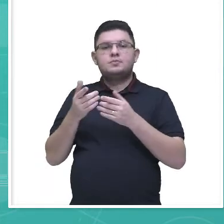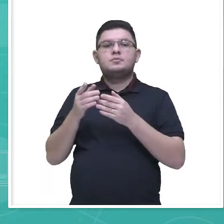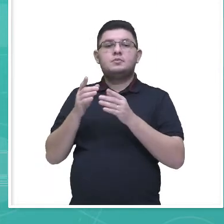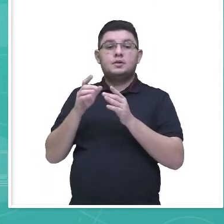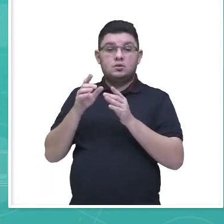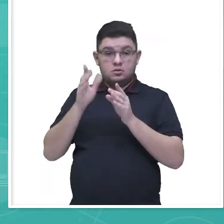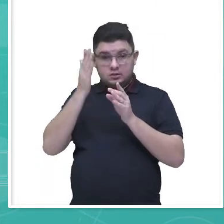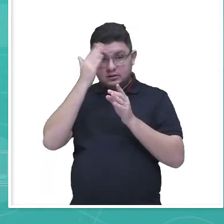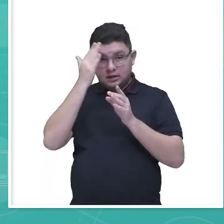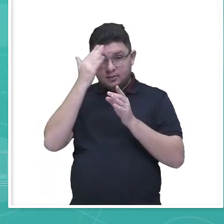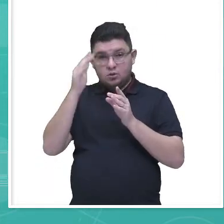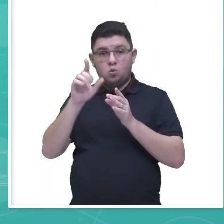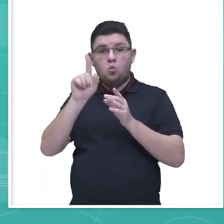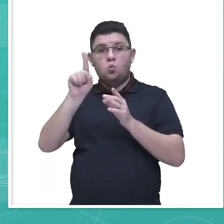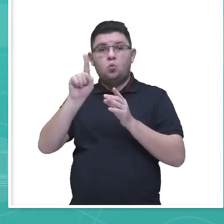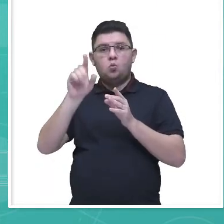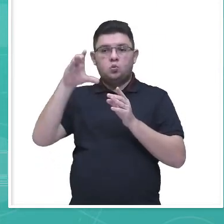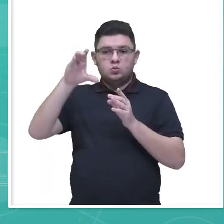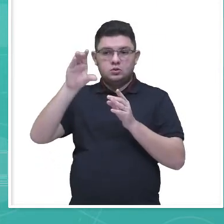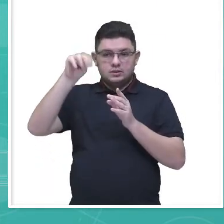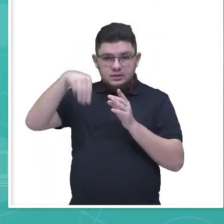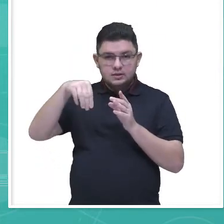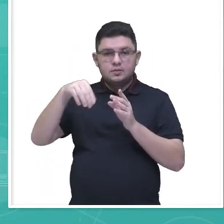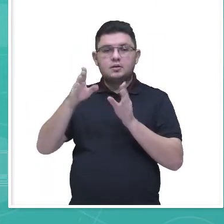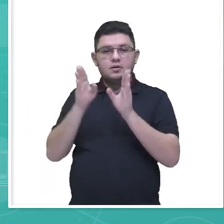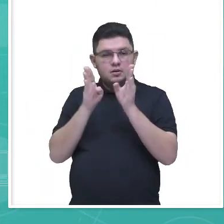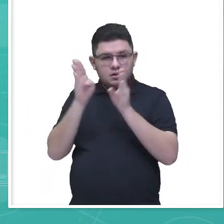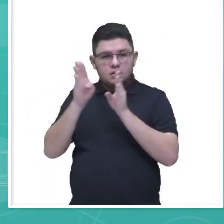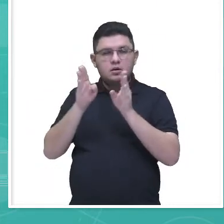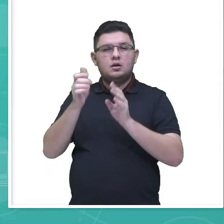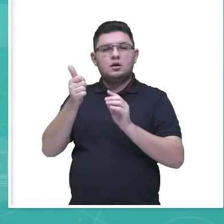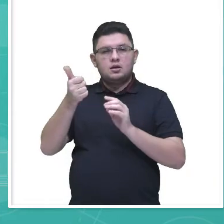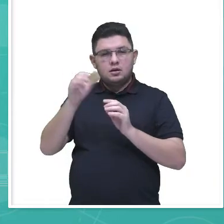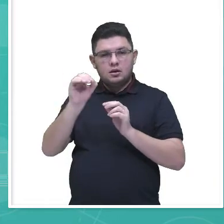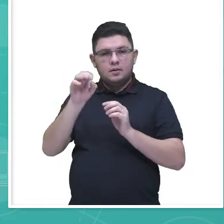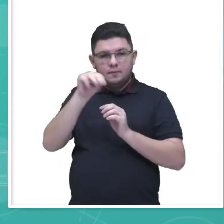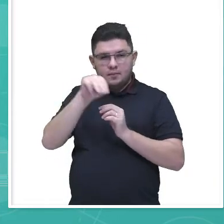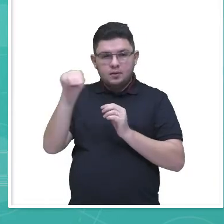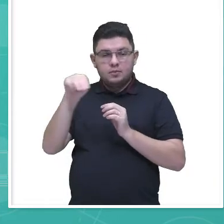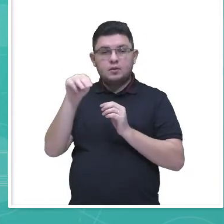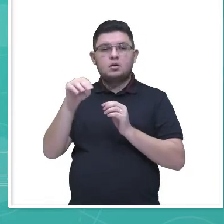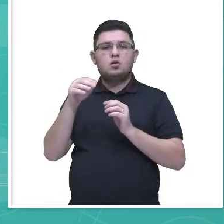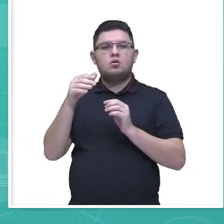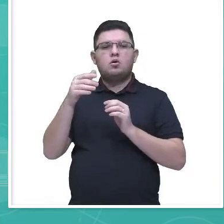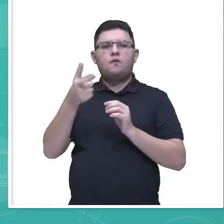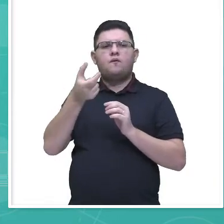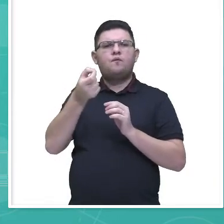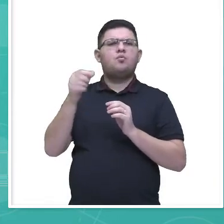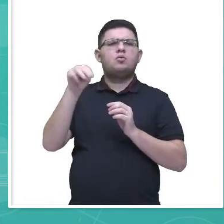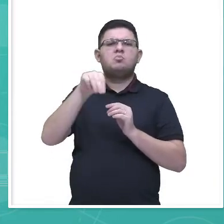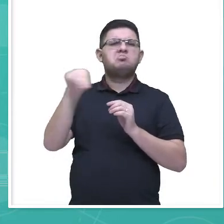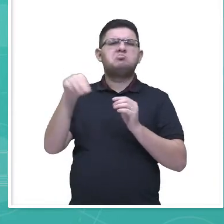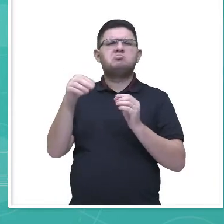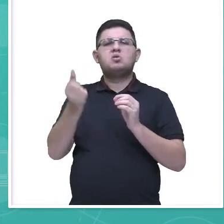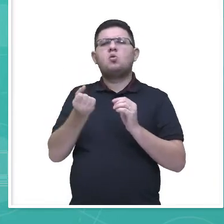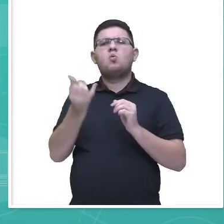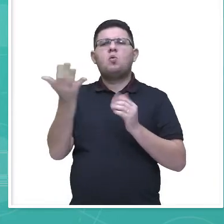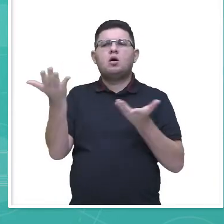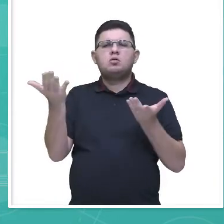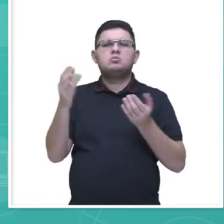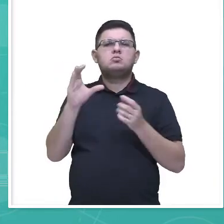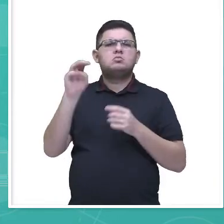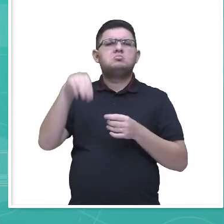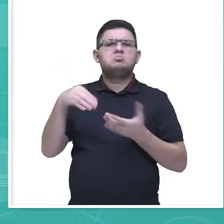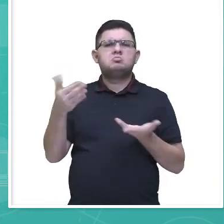10 milímetros, tá bom? E 20 milímetros é só esticar um pouco mais aqui a sua régua e aí você vai